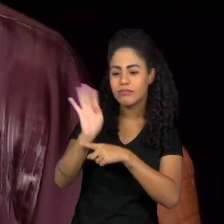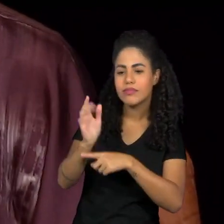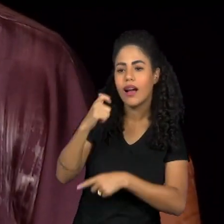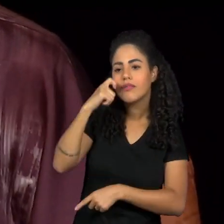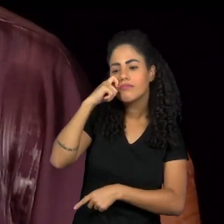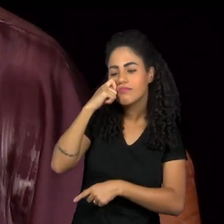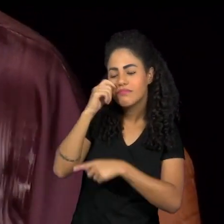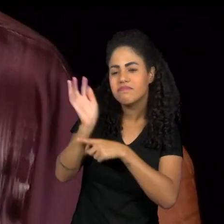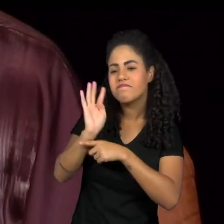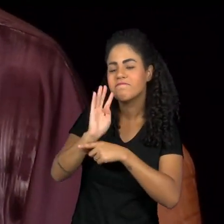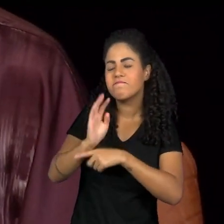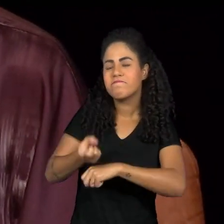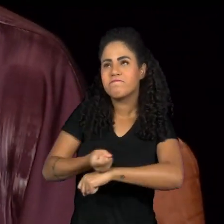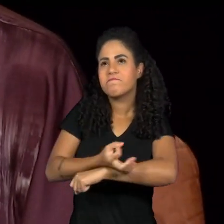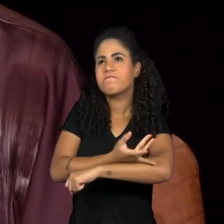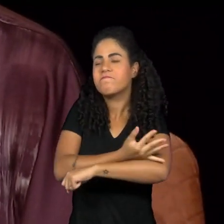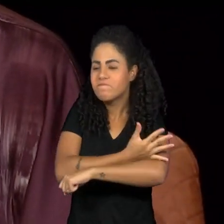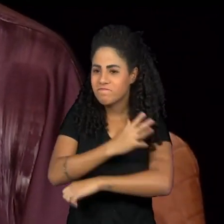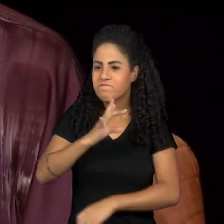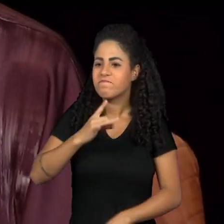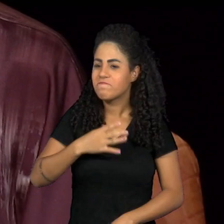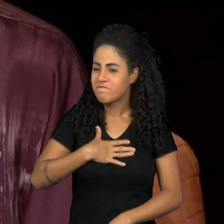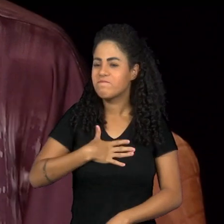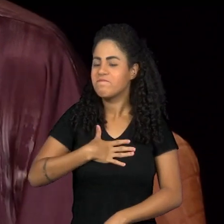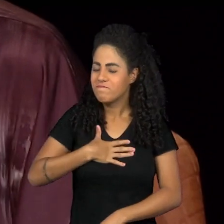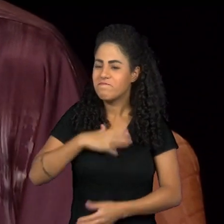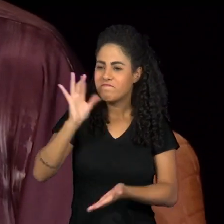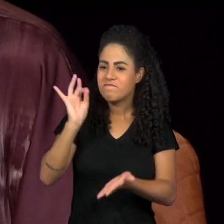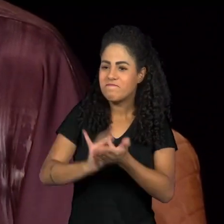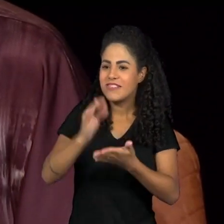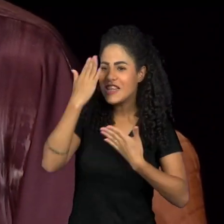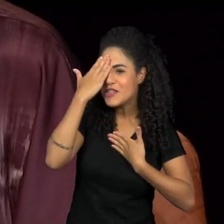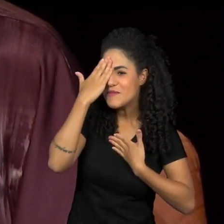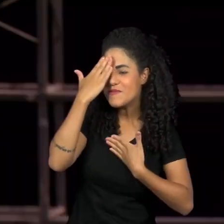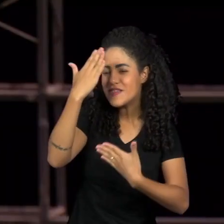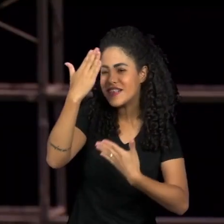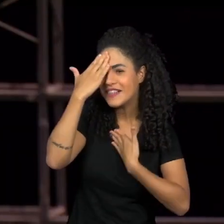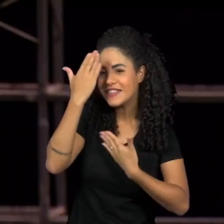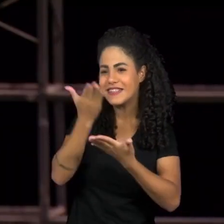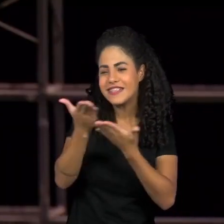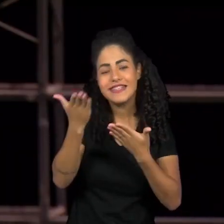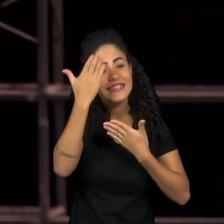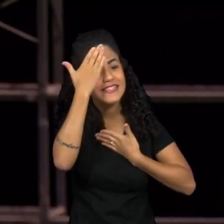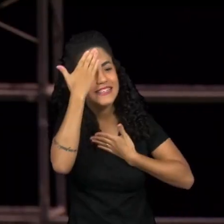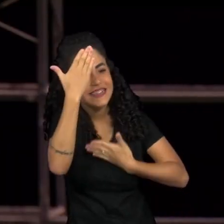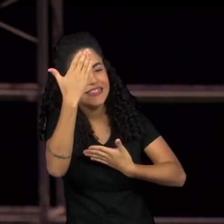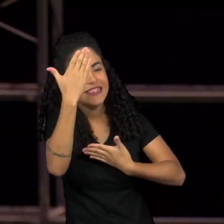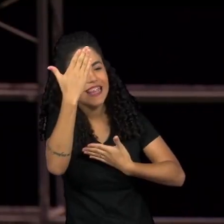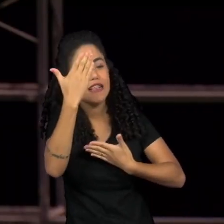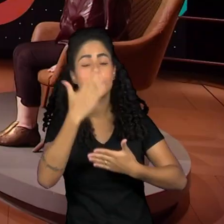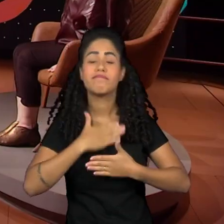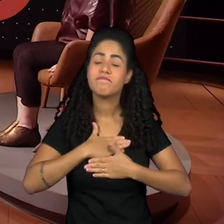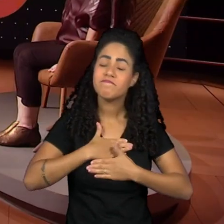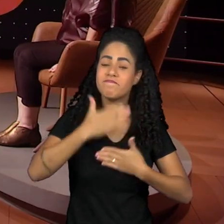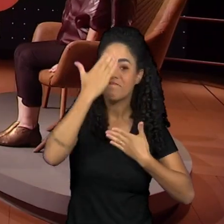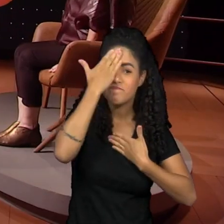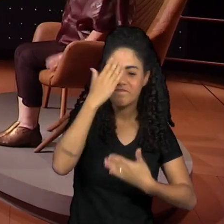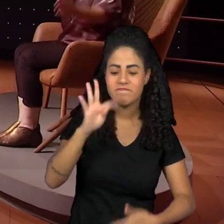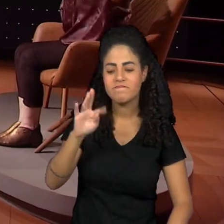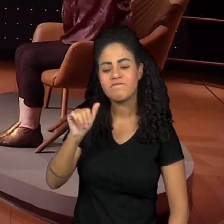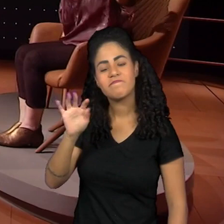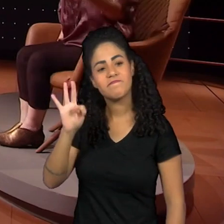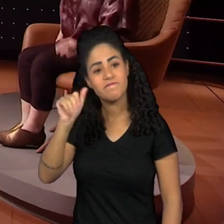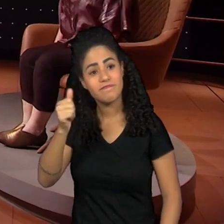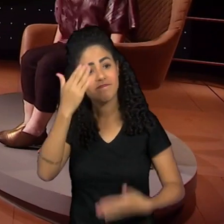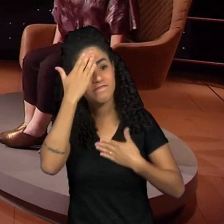falar. Foi muito emocionante, do começo ao fim. Muito obrigada. Bom, obrigada a você. Prazer. Muito obrigado, Tata.